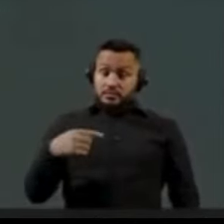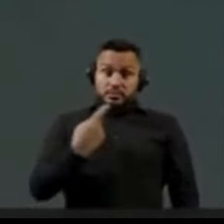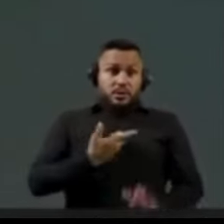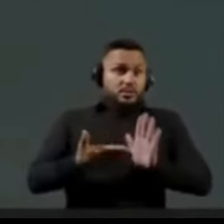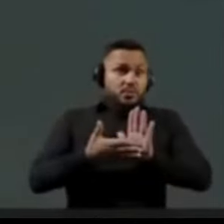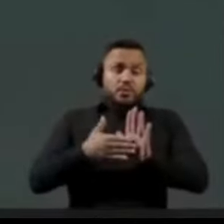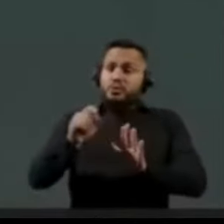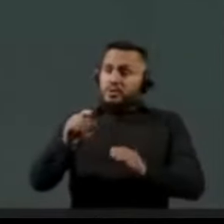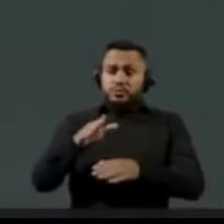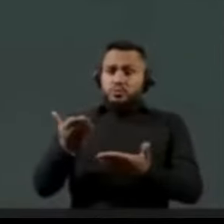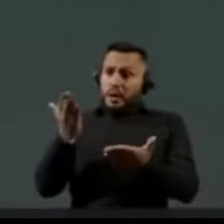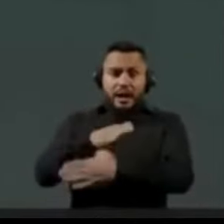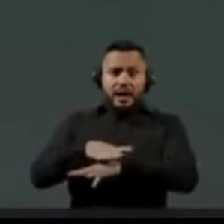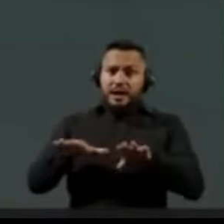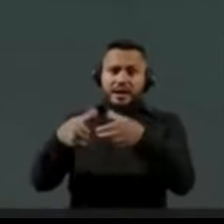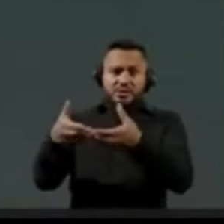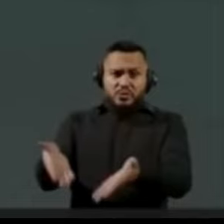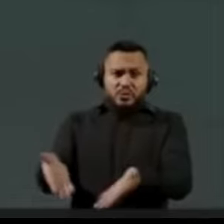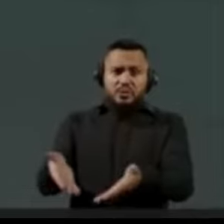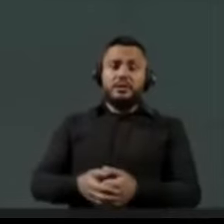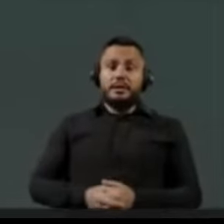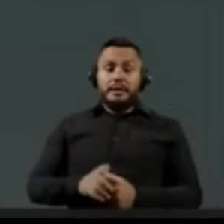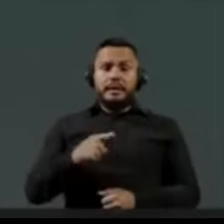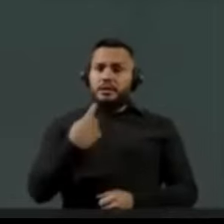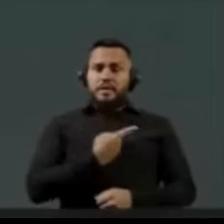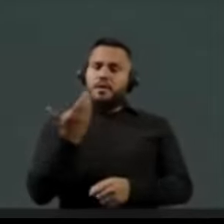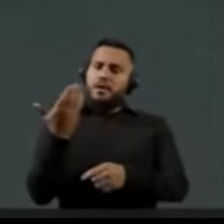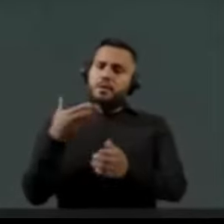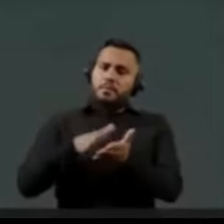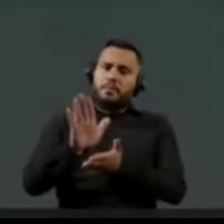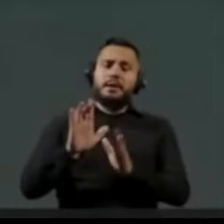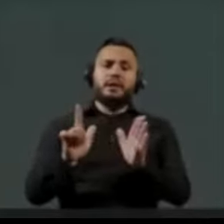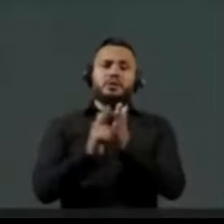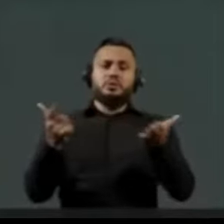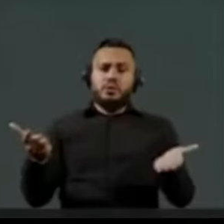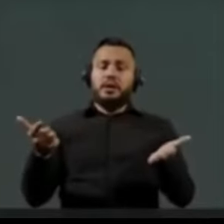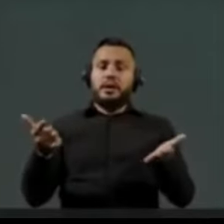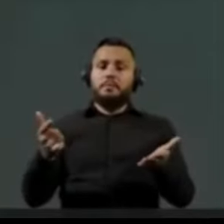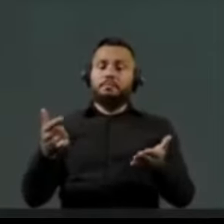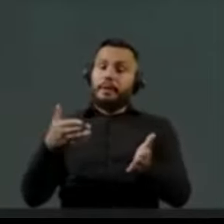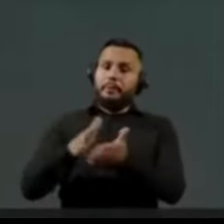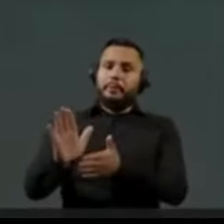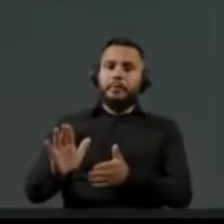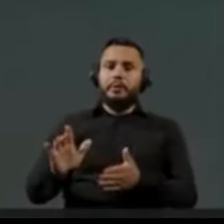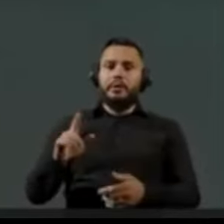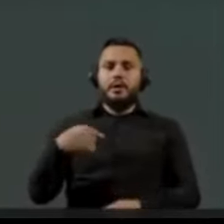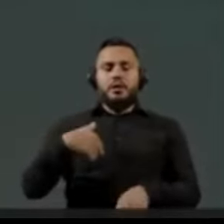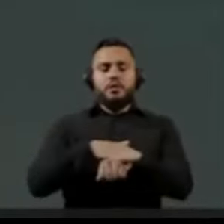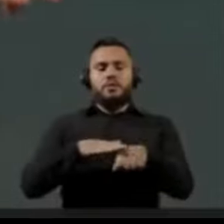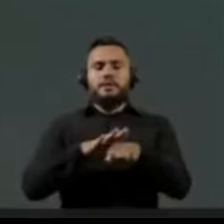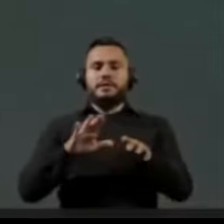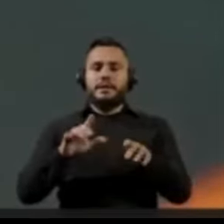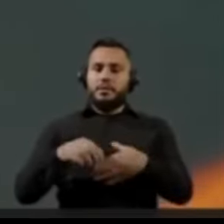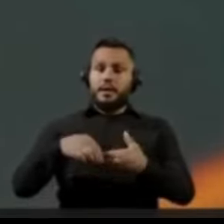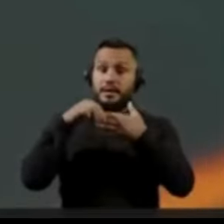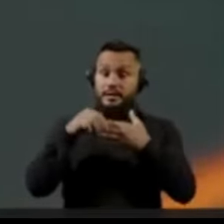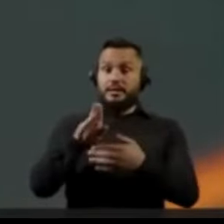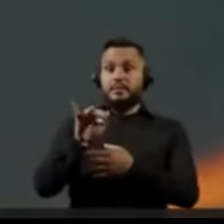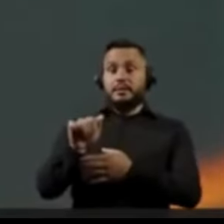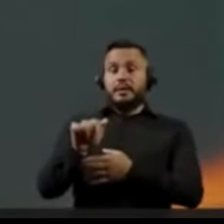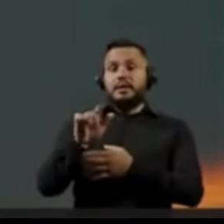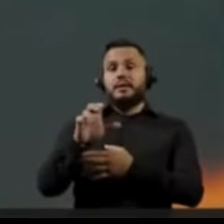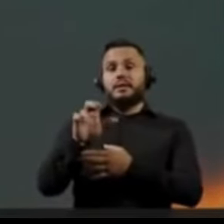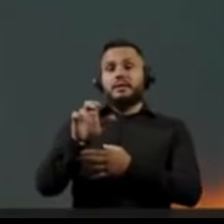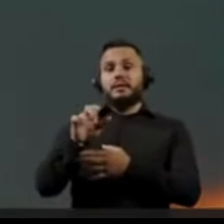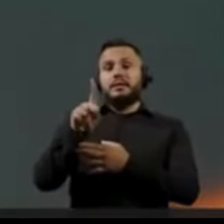proposição aqui é para que o senhor extinga. Não, nós vamos publicar uma nota no jornal. Publicaram uma nota no jornal e eu falei com a líder da minoria, Bia Kicis, com o líder, Felipe Barros, e